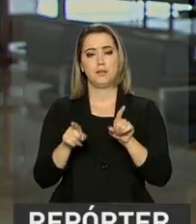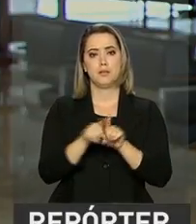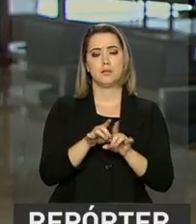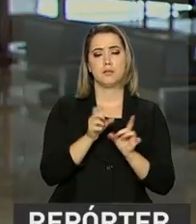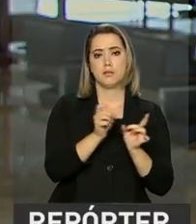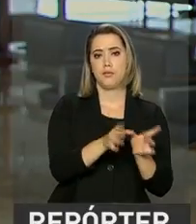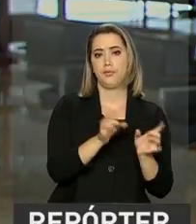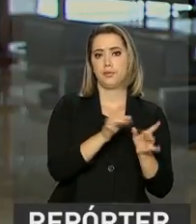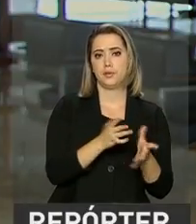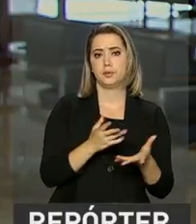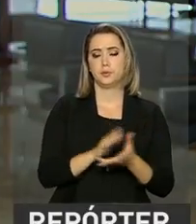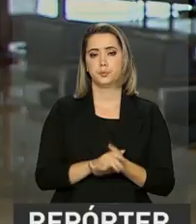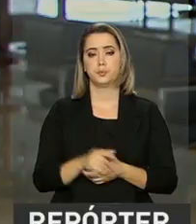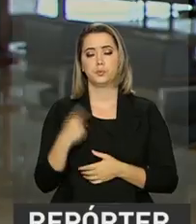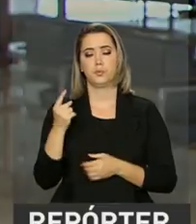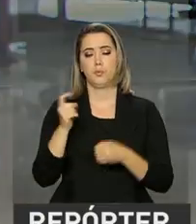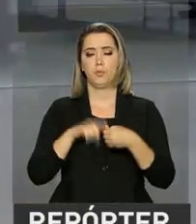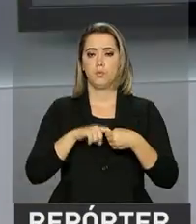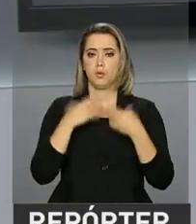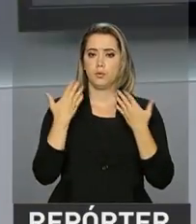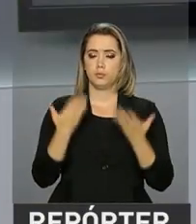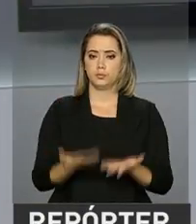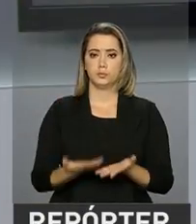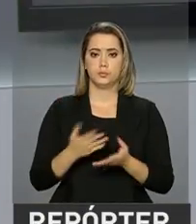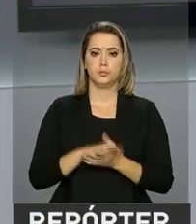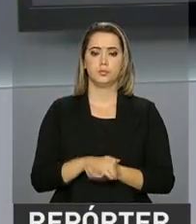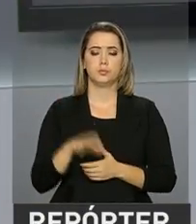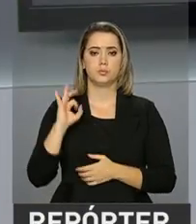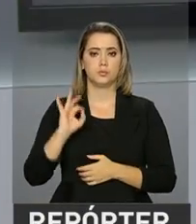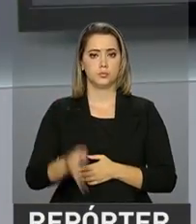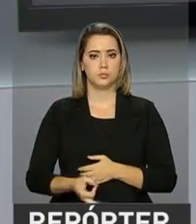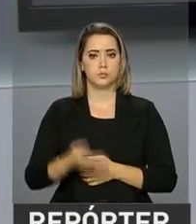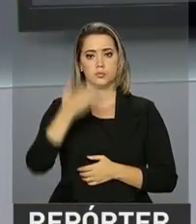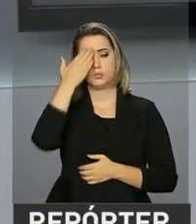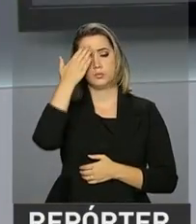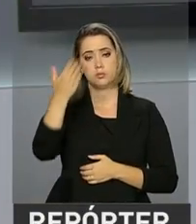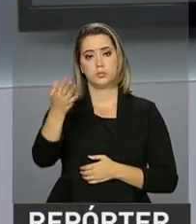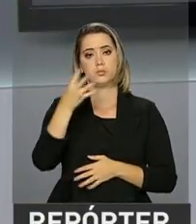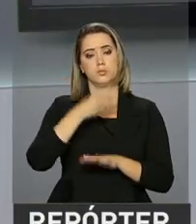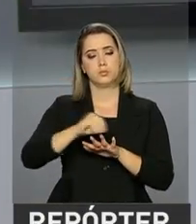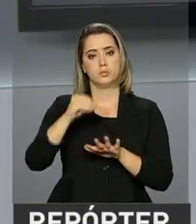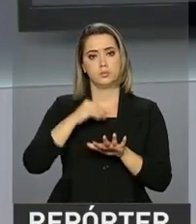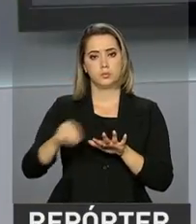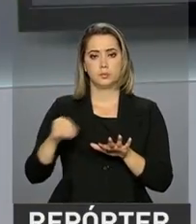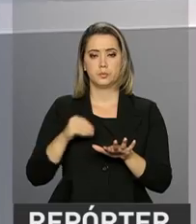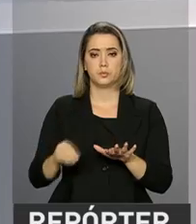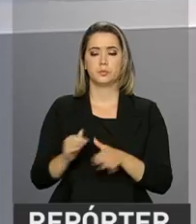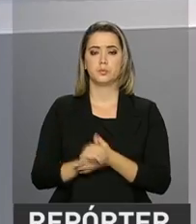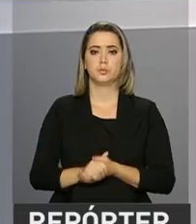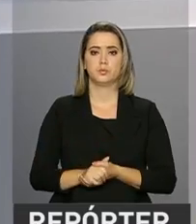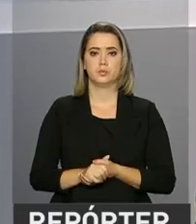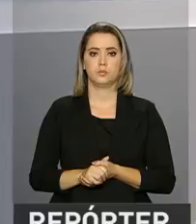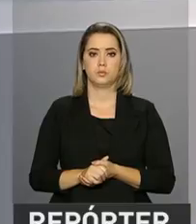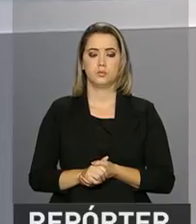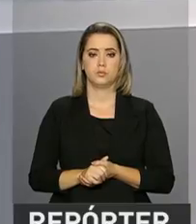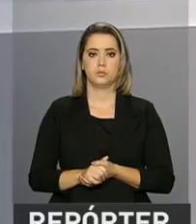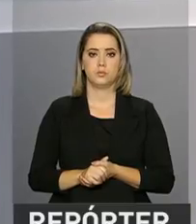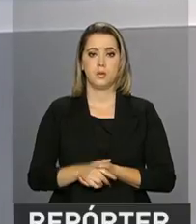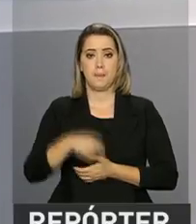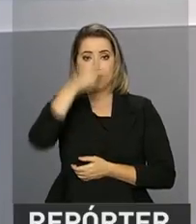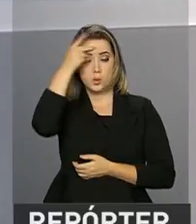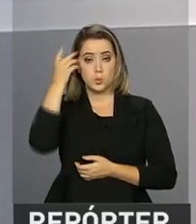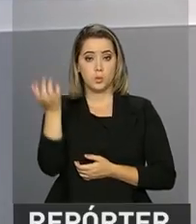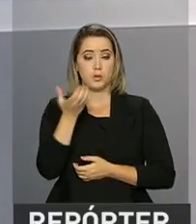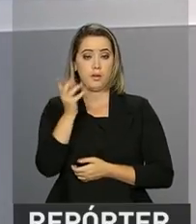consumidores eu volto com você no estúdio tá certo paulo obrigado pelas informações quem quiser